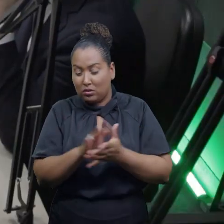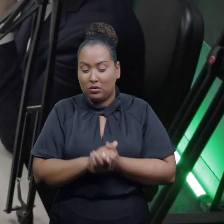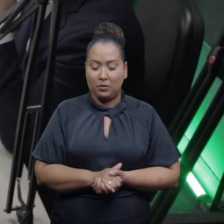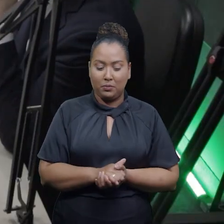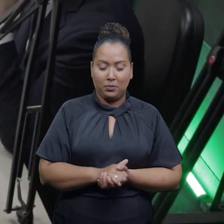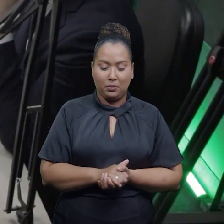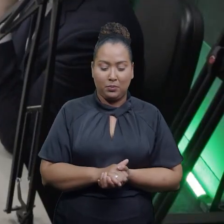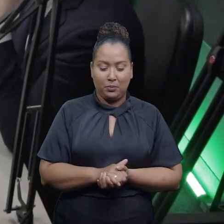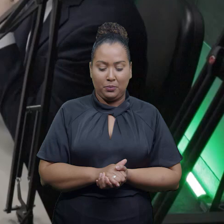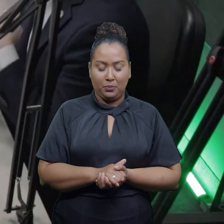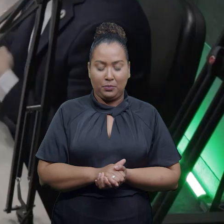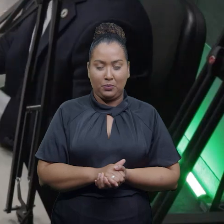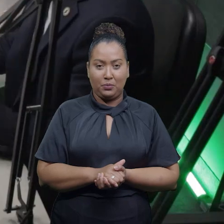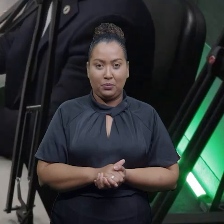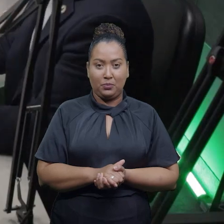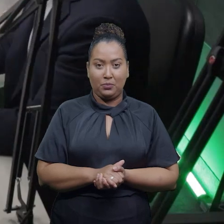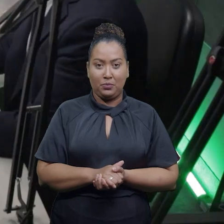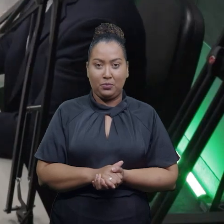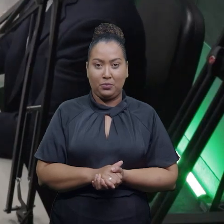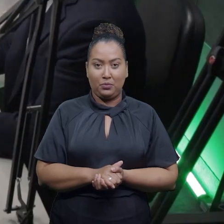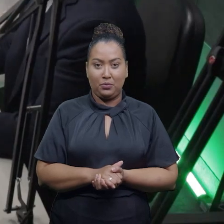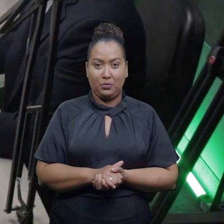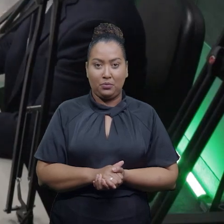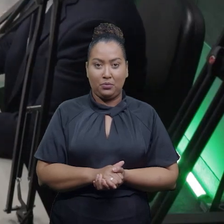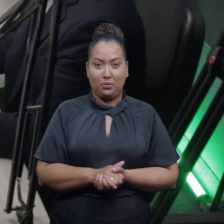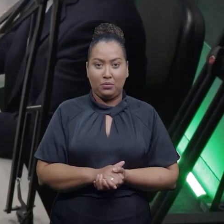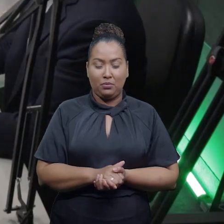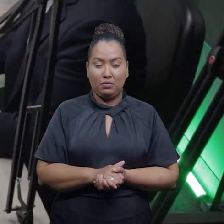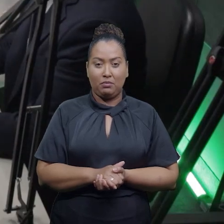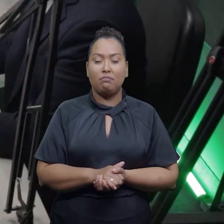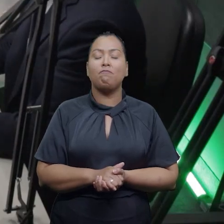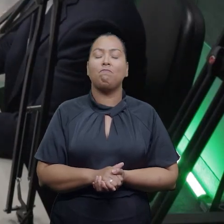Olha, eu acho que